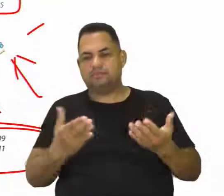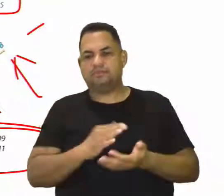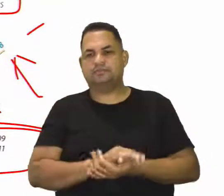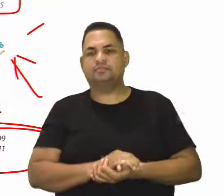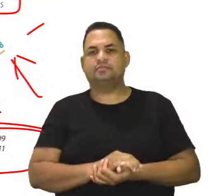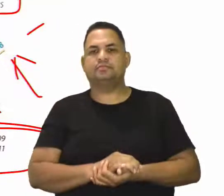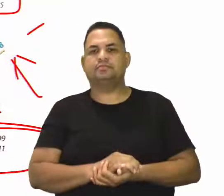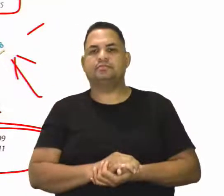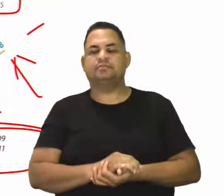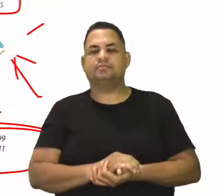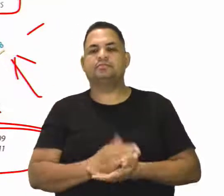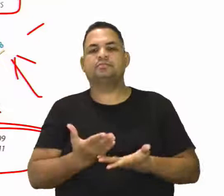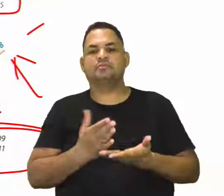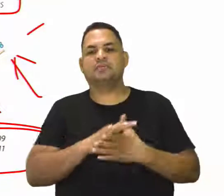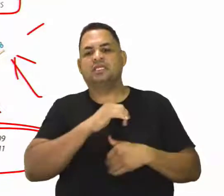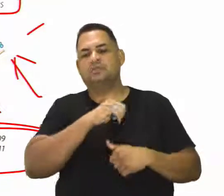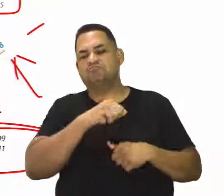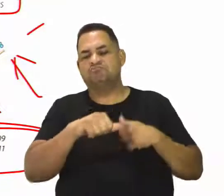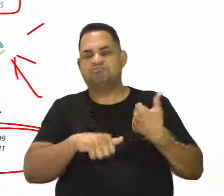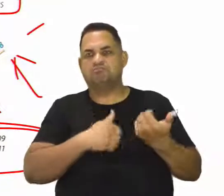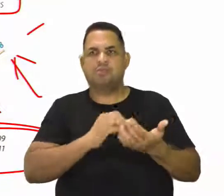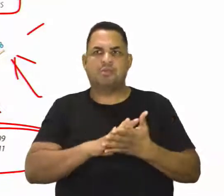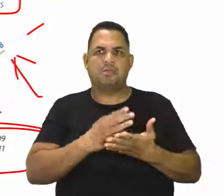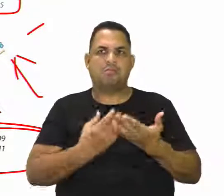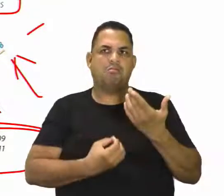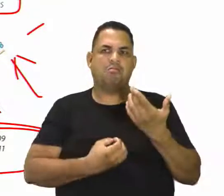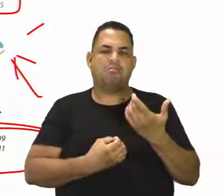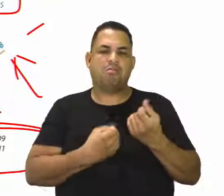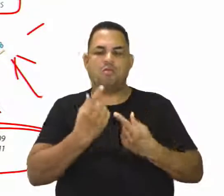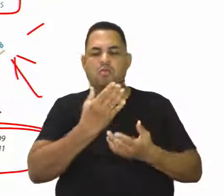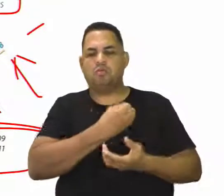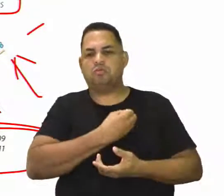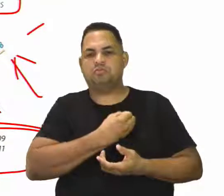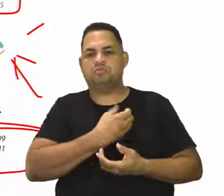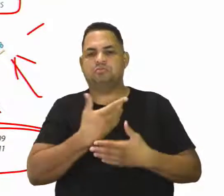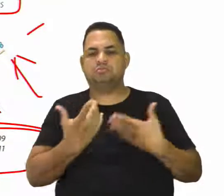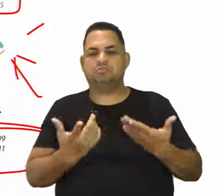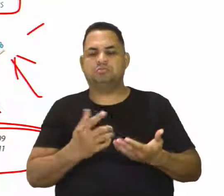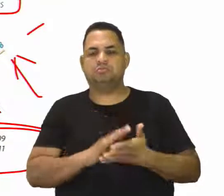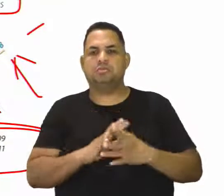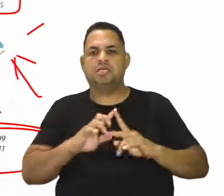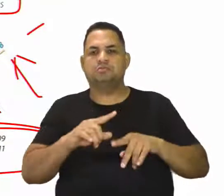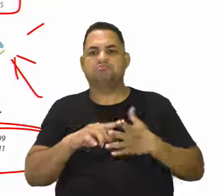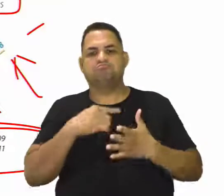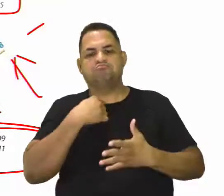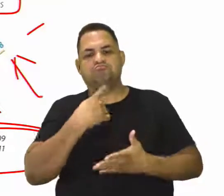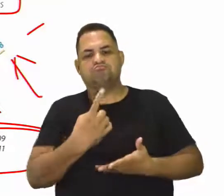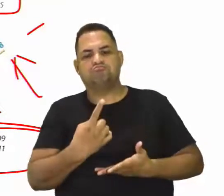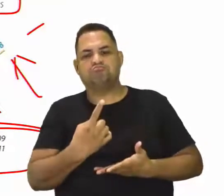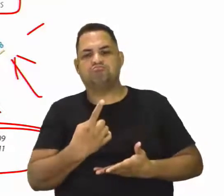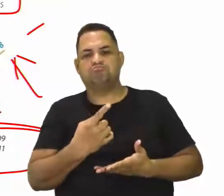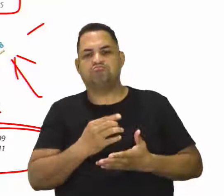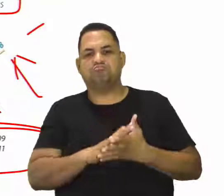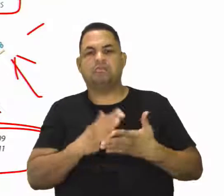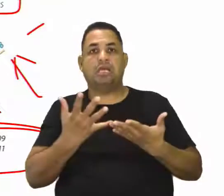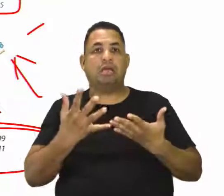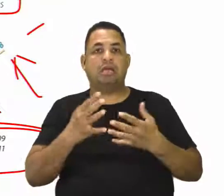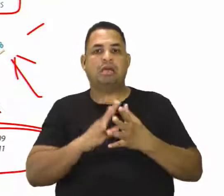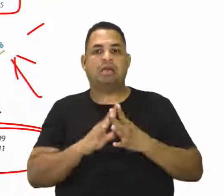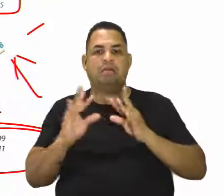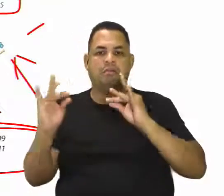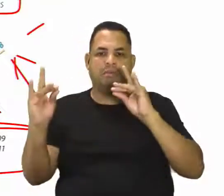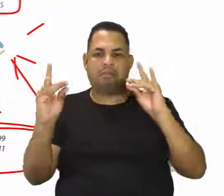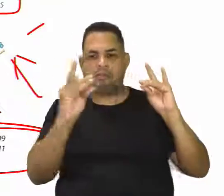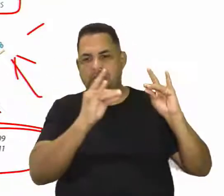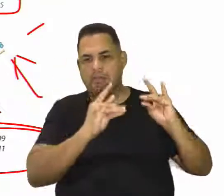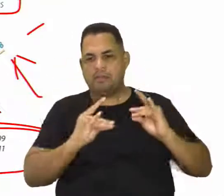qualquer coisa vai mudar com as cifras se vai mudar mas dá um surfista um suficiente para fazer aquele escândalo